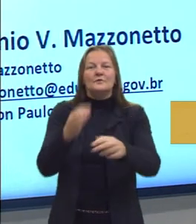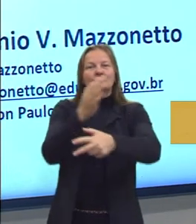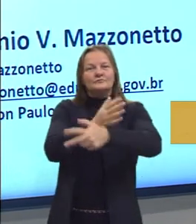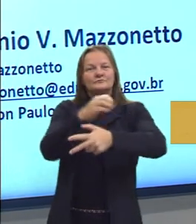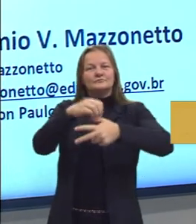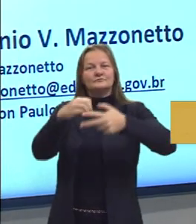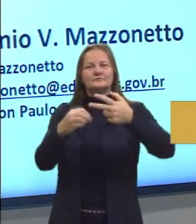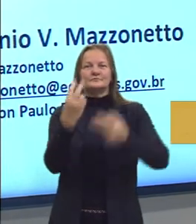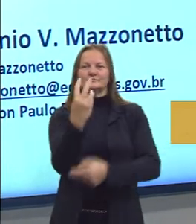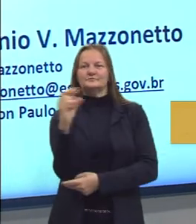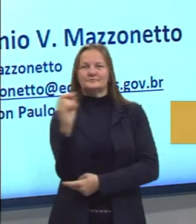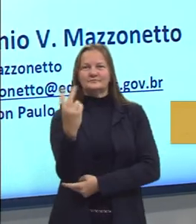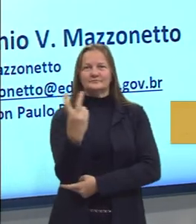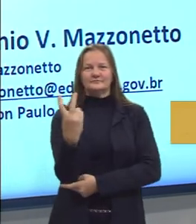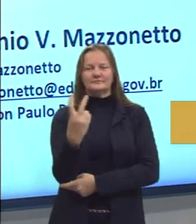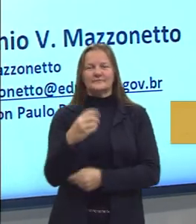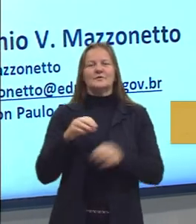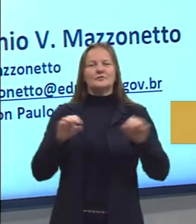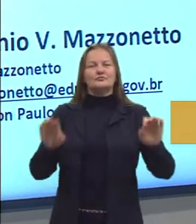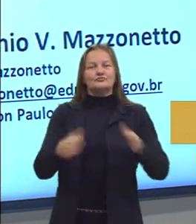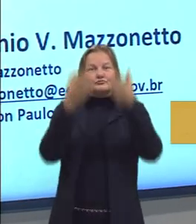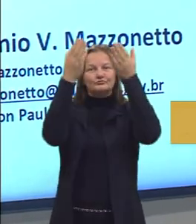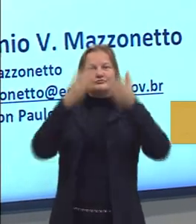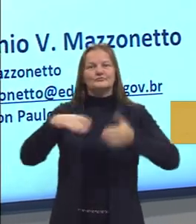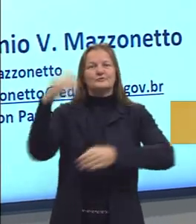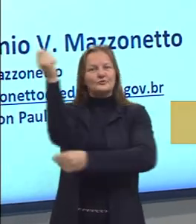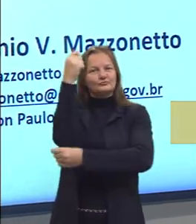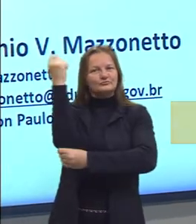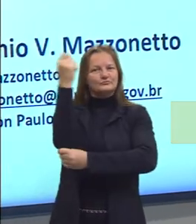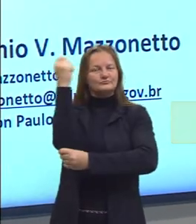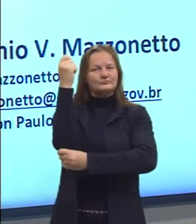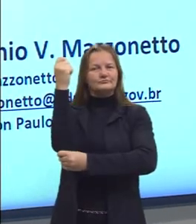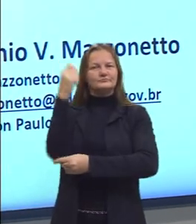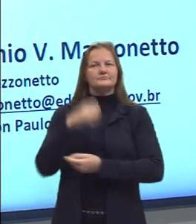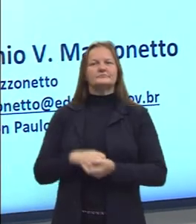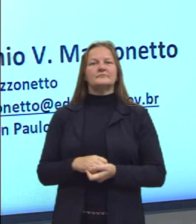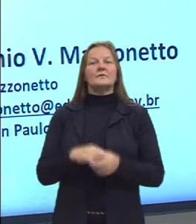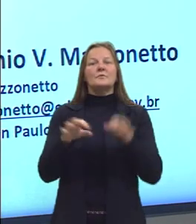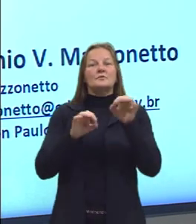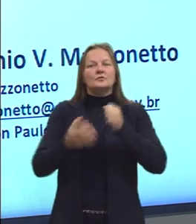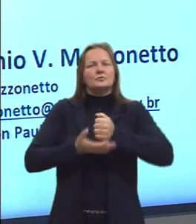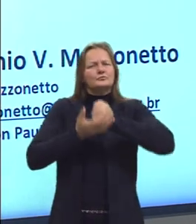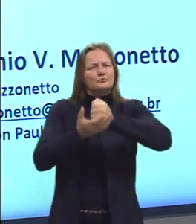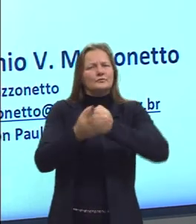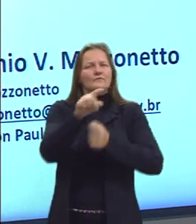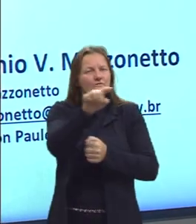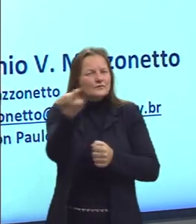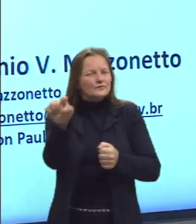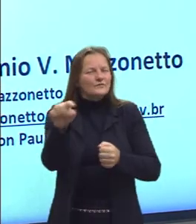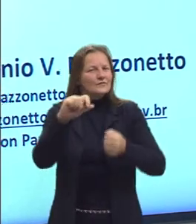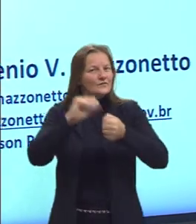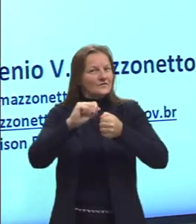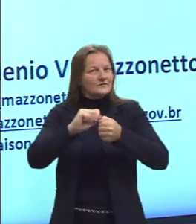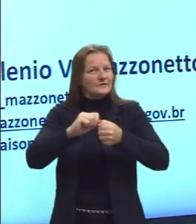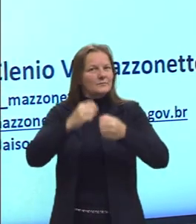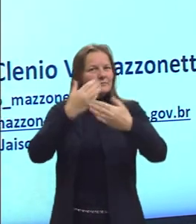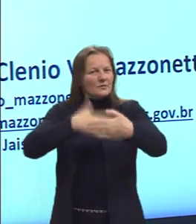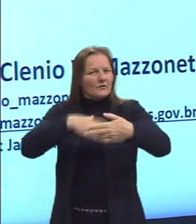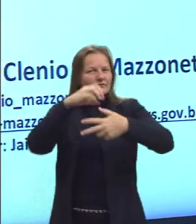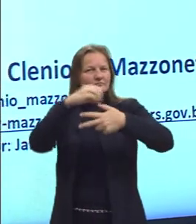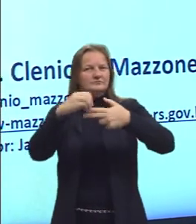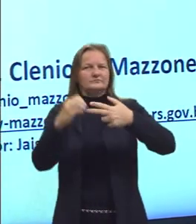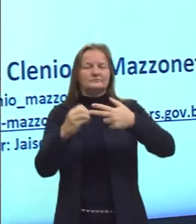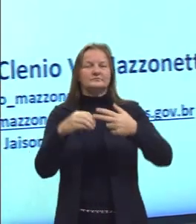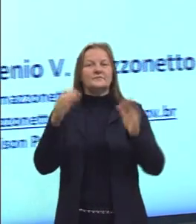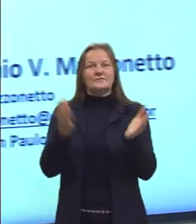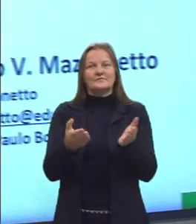pré-enem 2022 da Secretaria de Educação do Rio Grande do Sul projeto de apoio para você que vai fazer o Enem